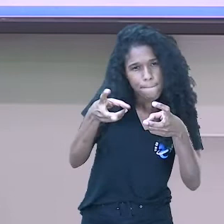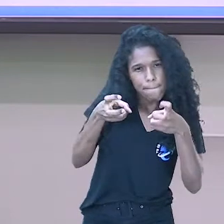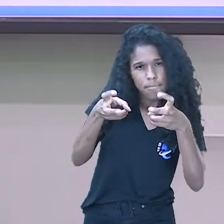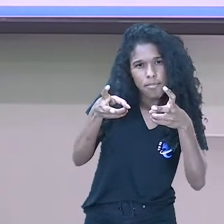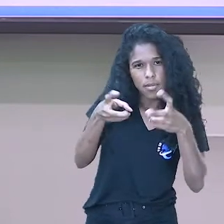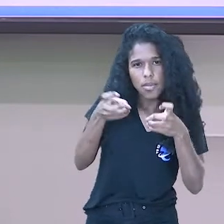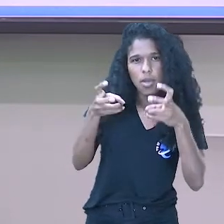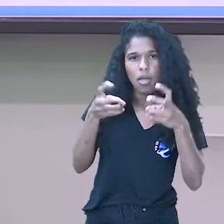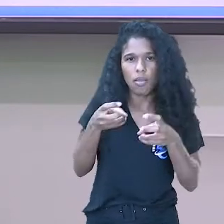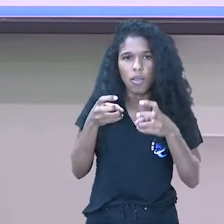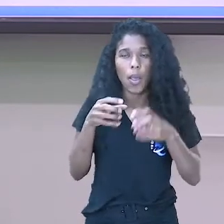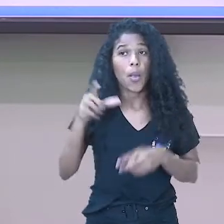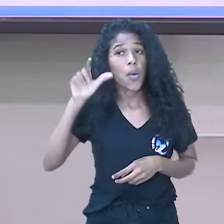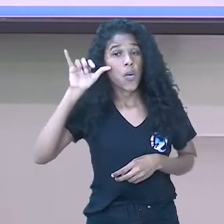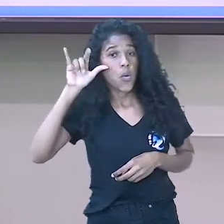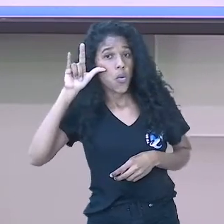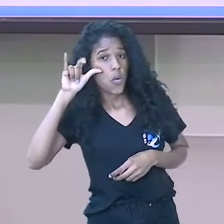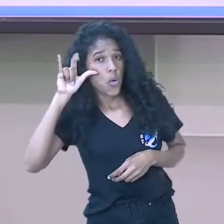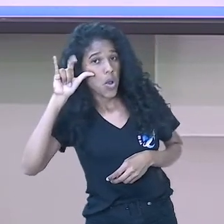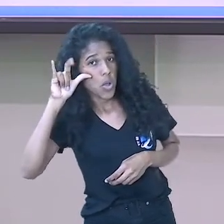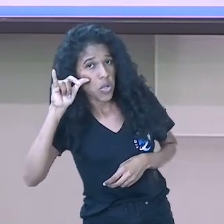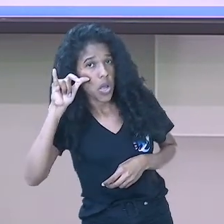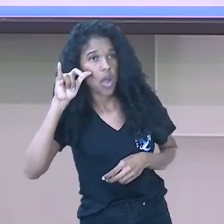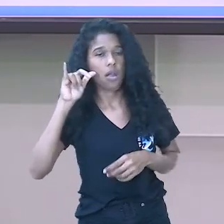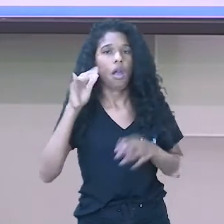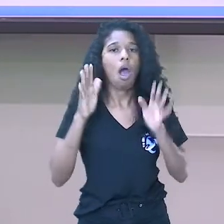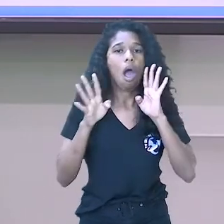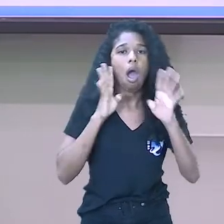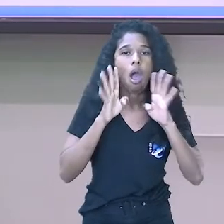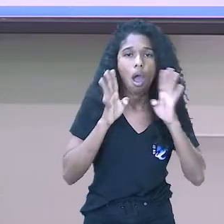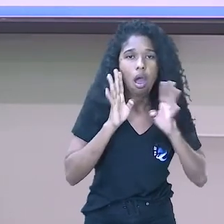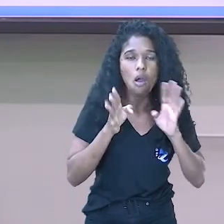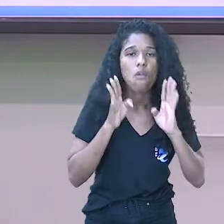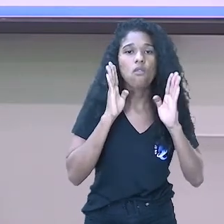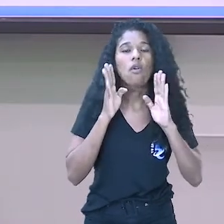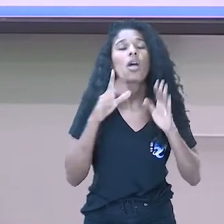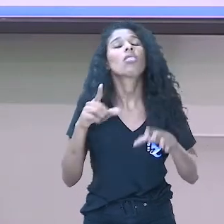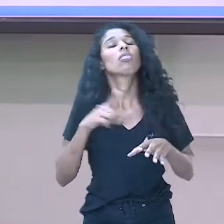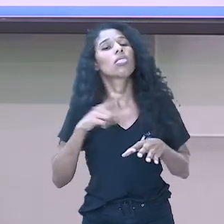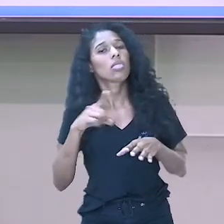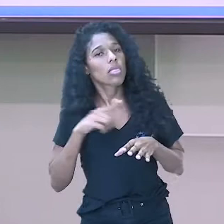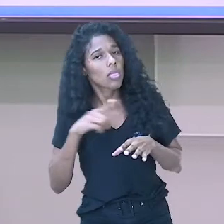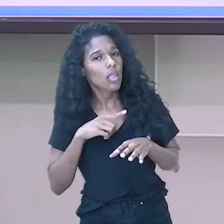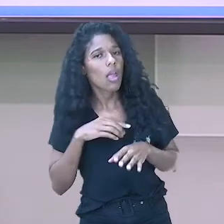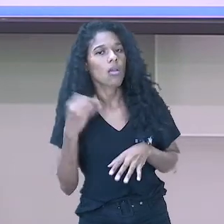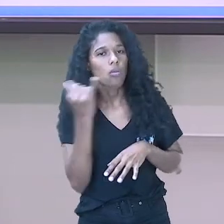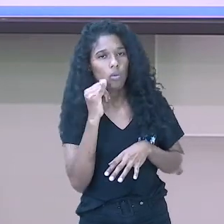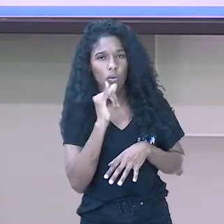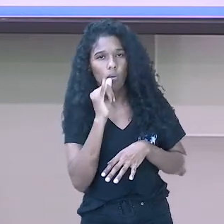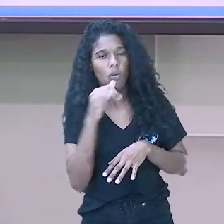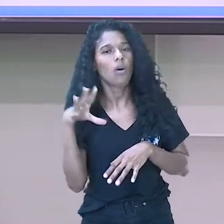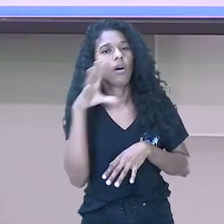alguém que escreve textos em formato de crônica, sem falar que está escrevendo uma crônica.